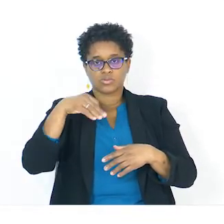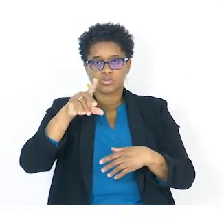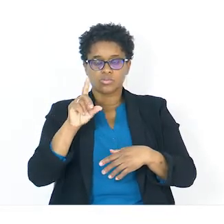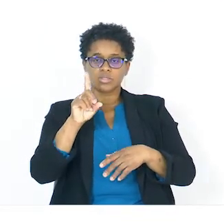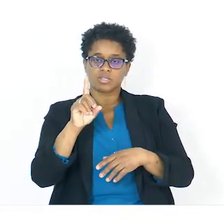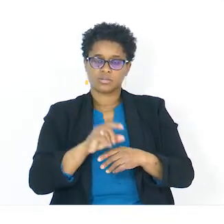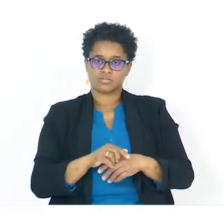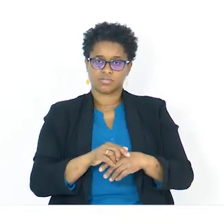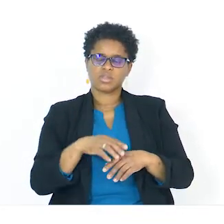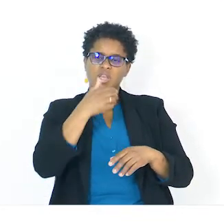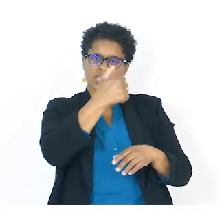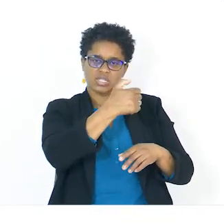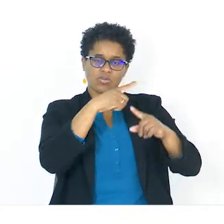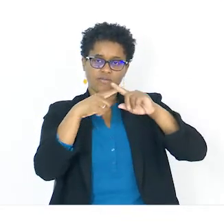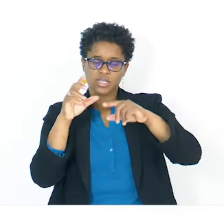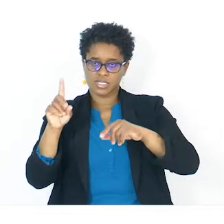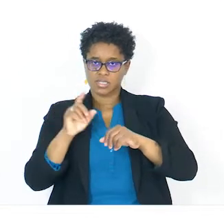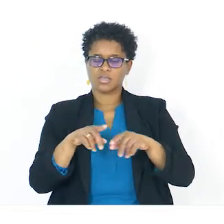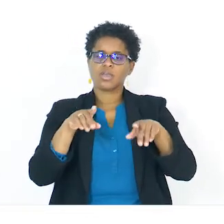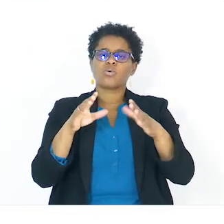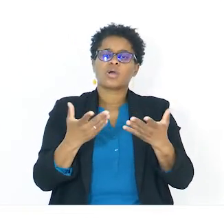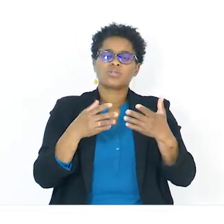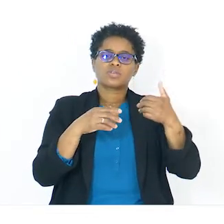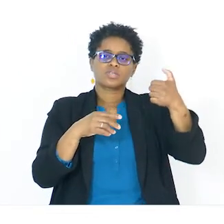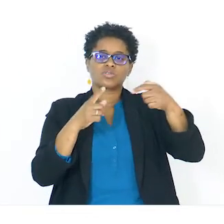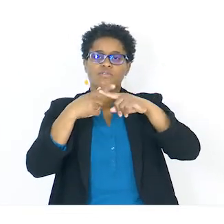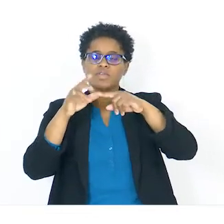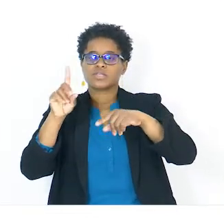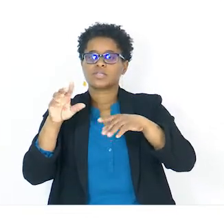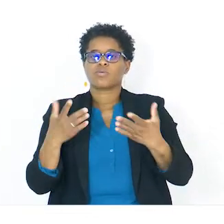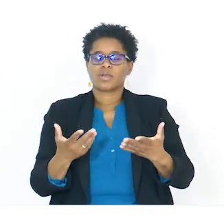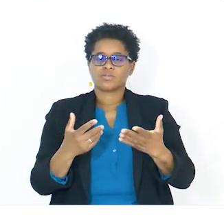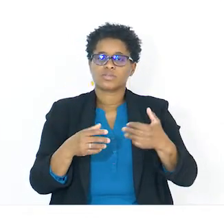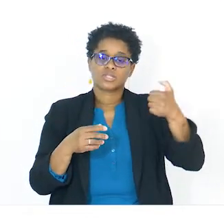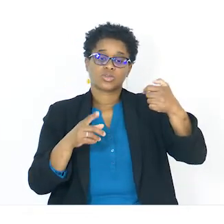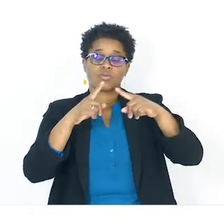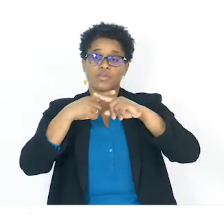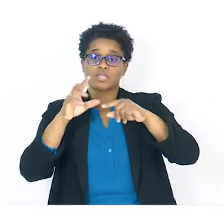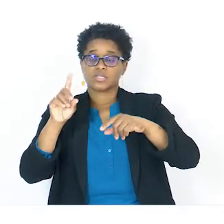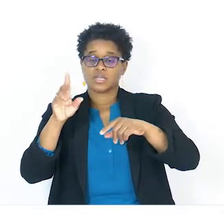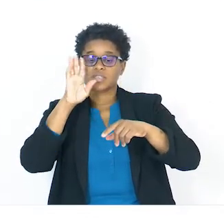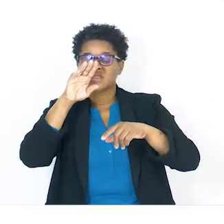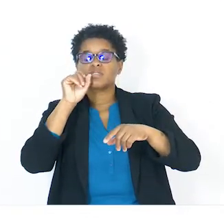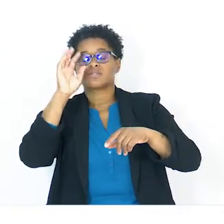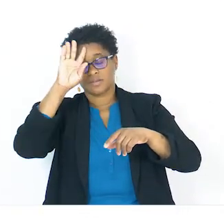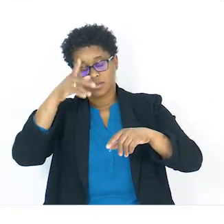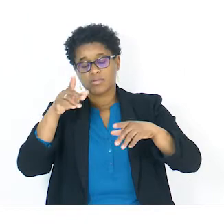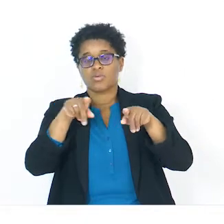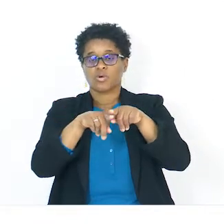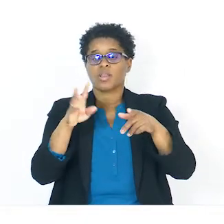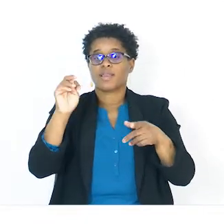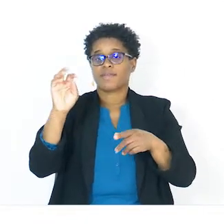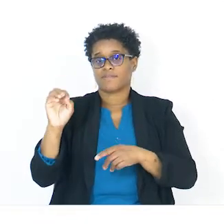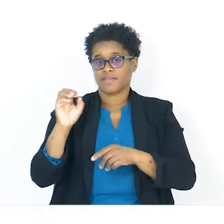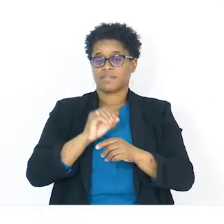quinto de 6 significa 5 vezes 6. Quanto é que é igual a 5 vezes 6? 5 vezes 6, se alguém já sabe, dá